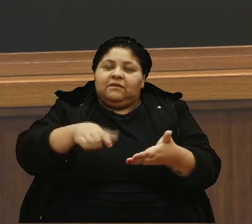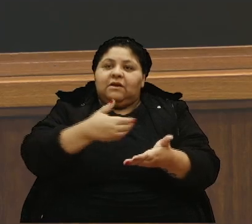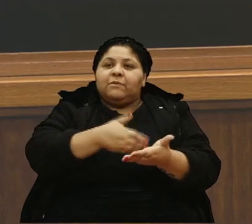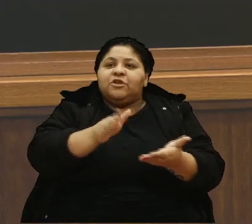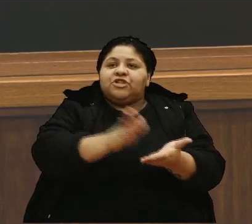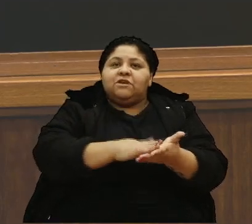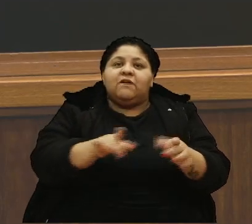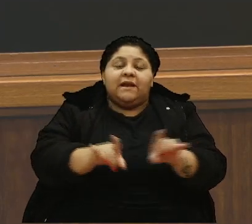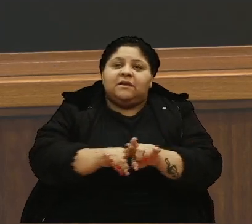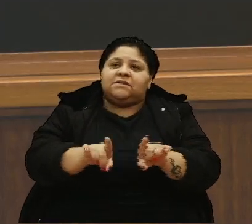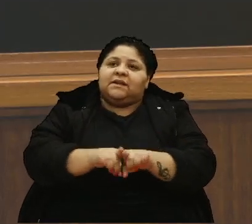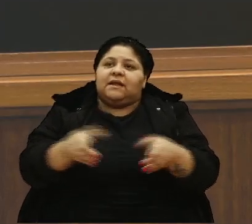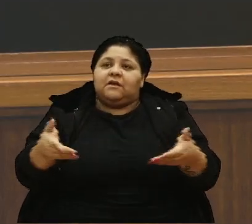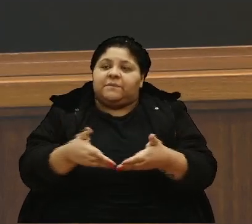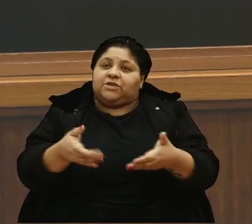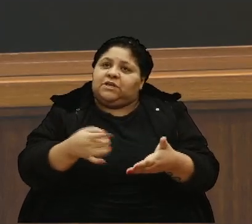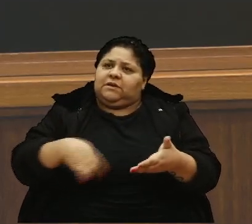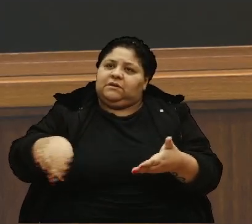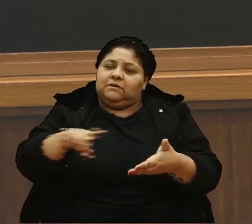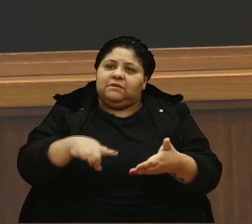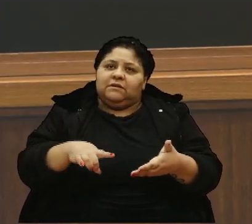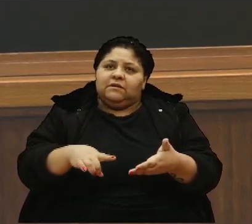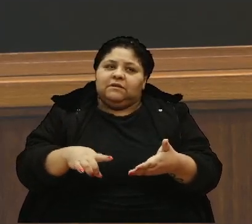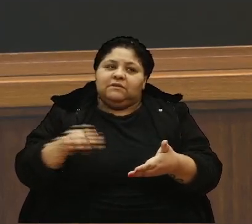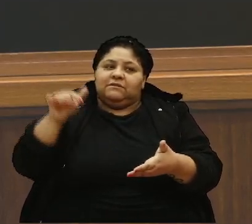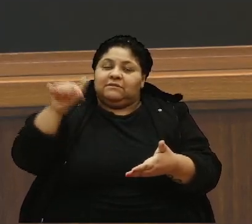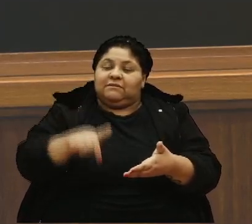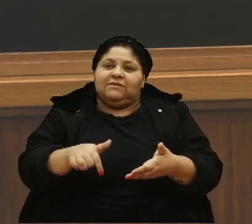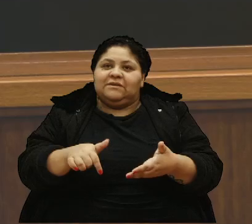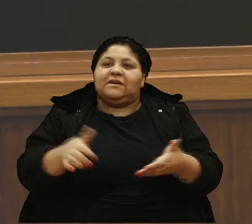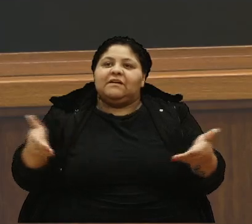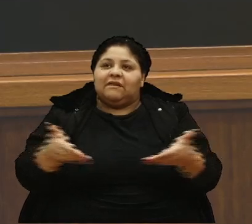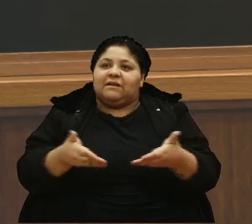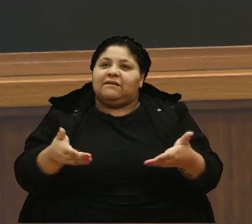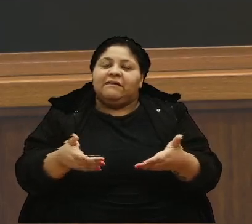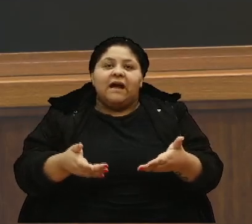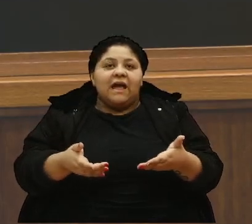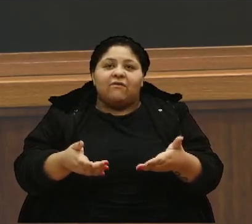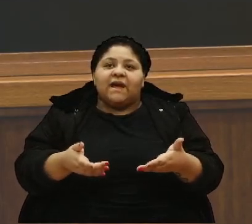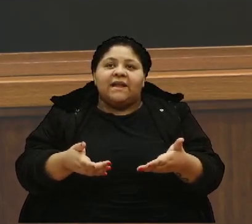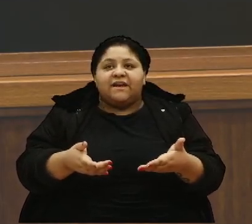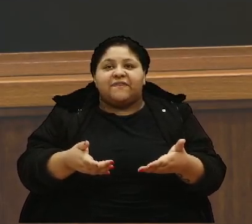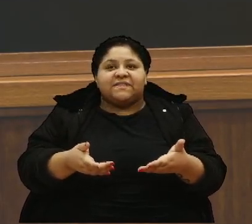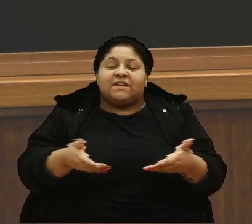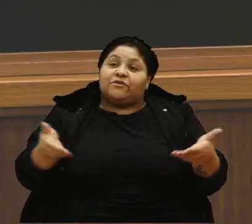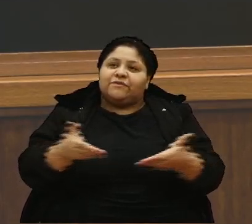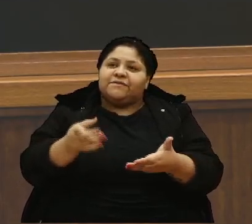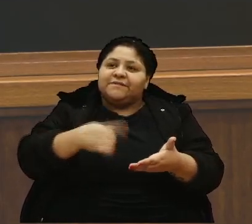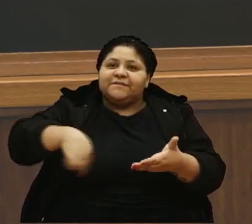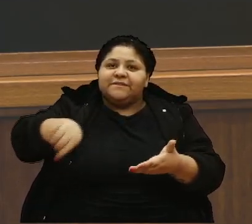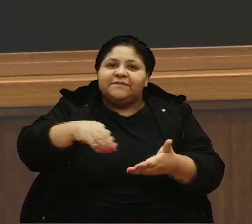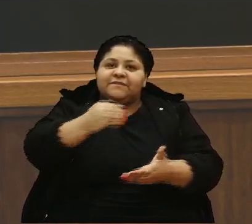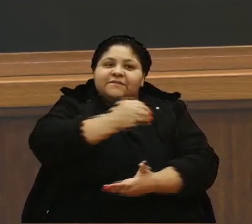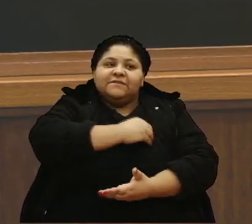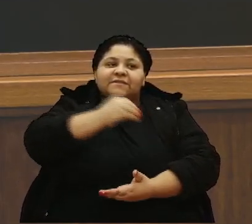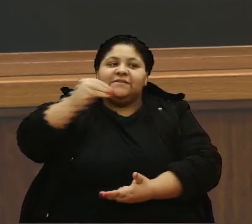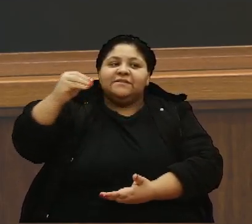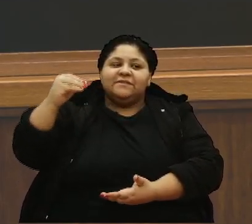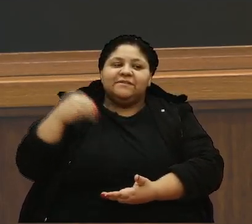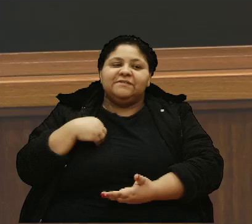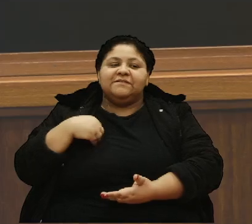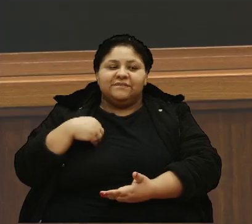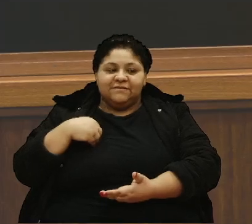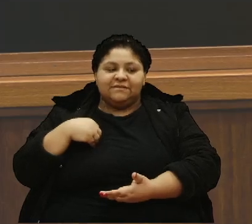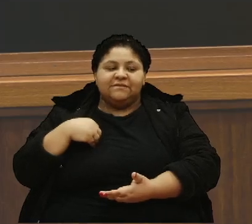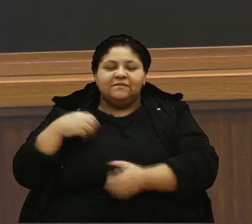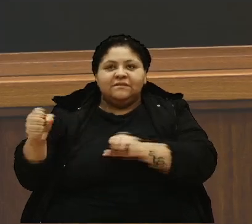exoneração, quando nós estamos aqui no município se debatendo há anos a dificuldade de médicos virem para